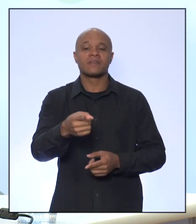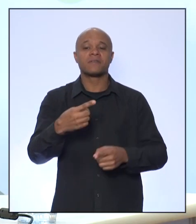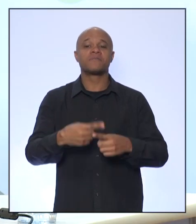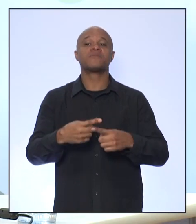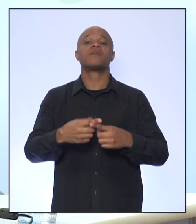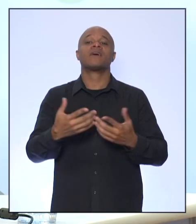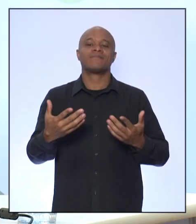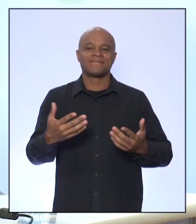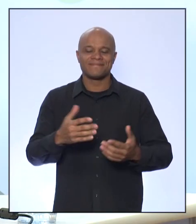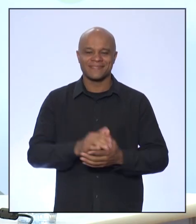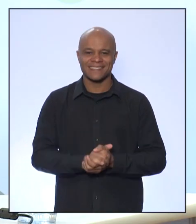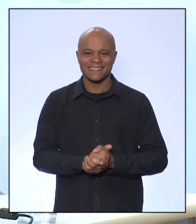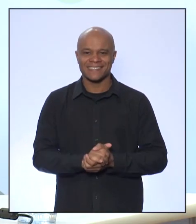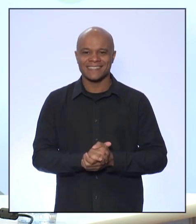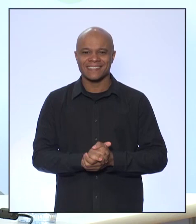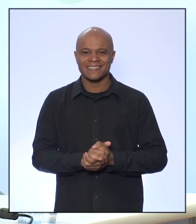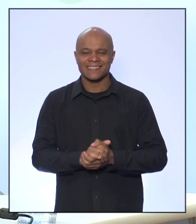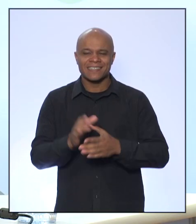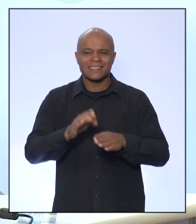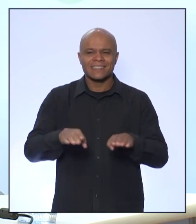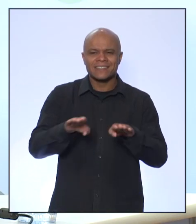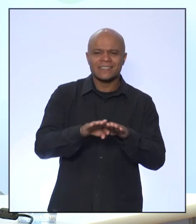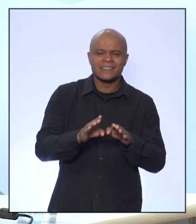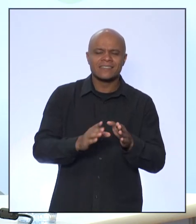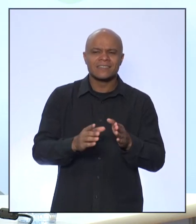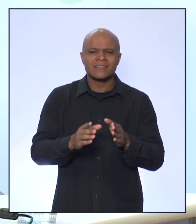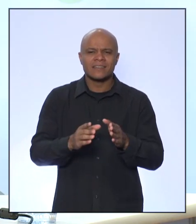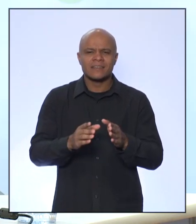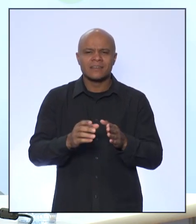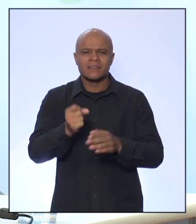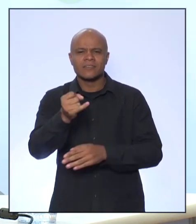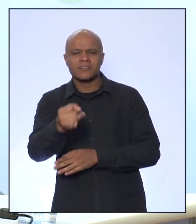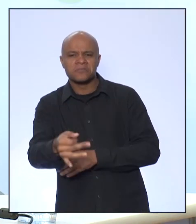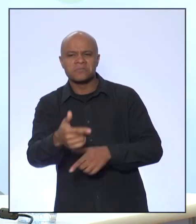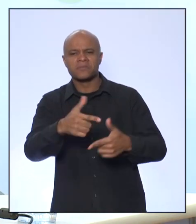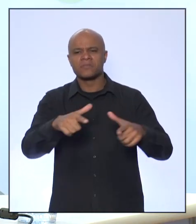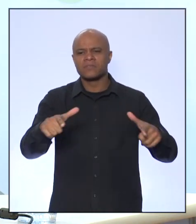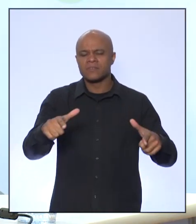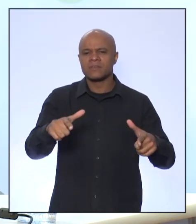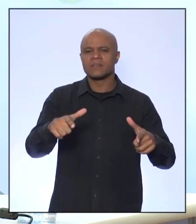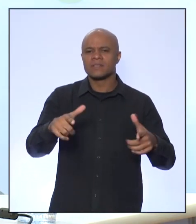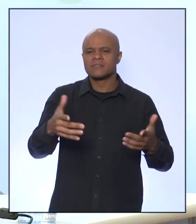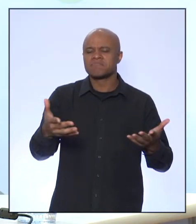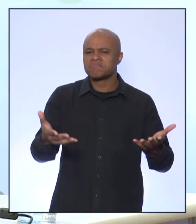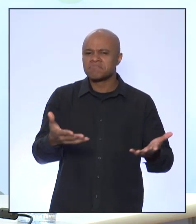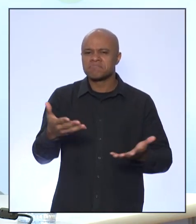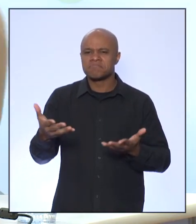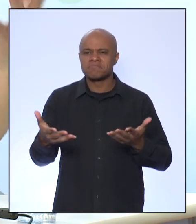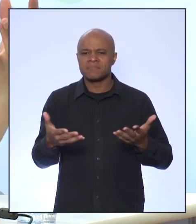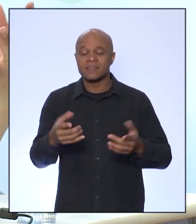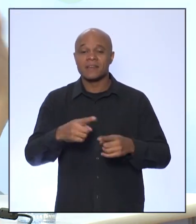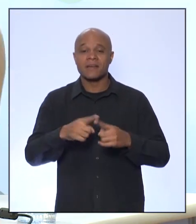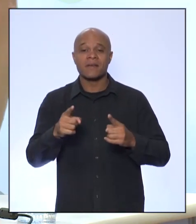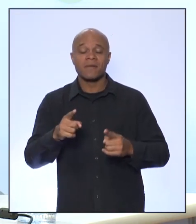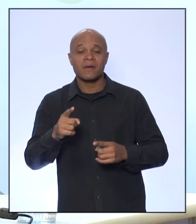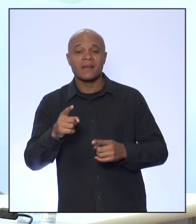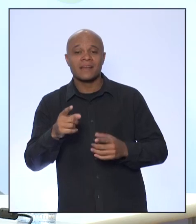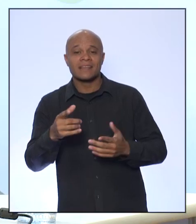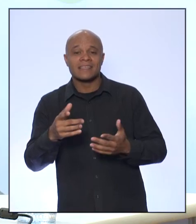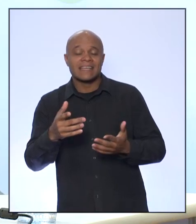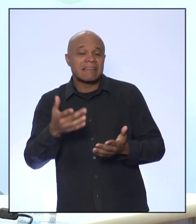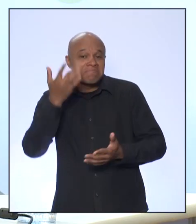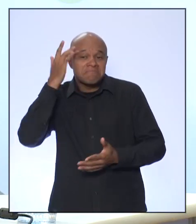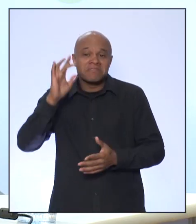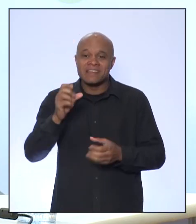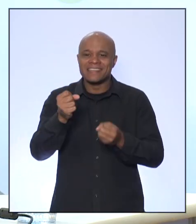a semelhança entre alguns não tem justificativa entre eles, mas eles falaram assim, é muito semelhante, mas eles não sabem